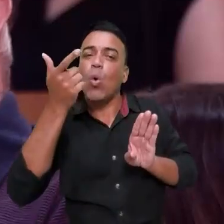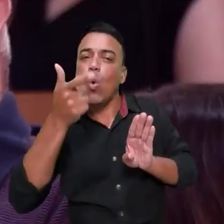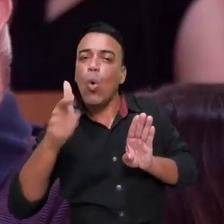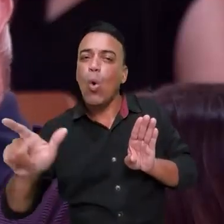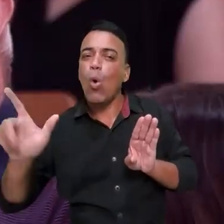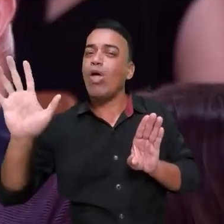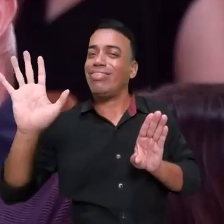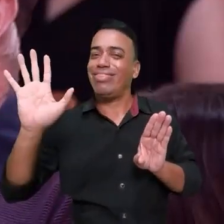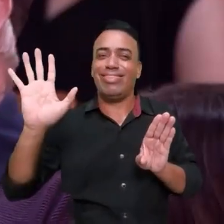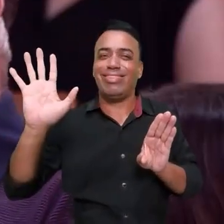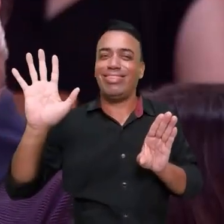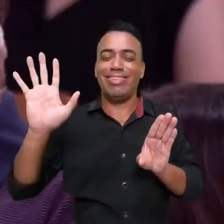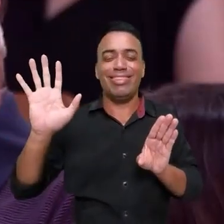outros